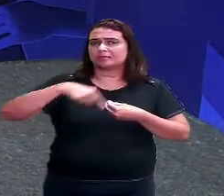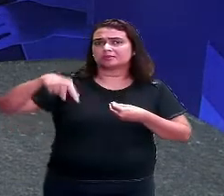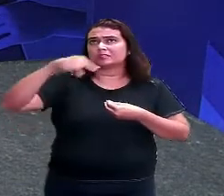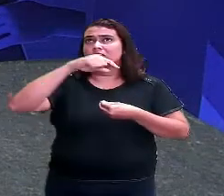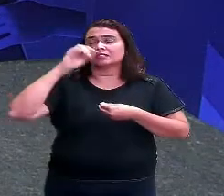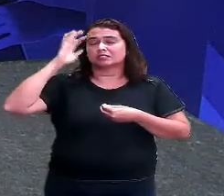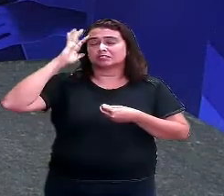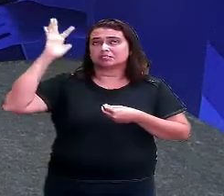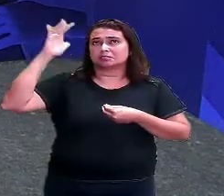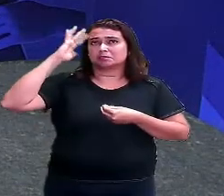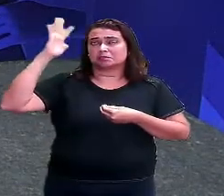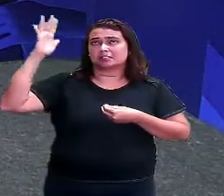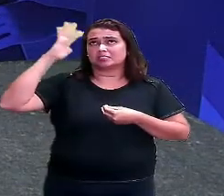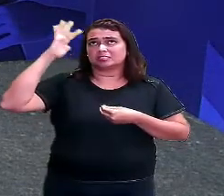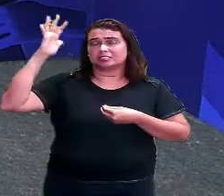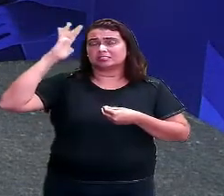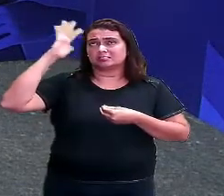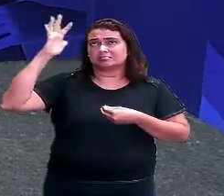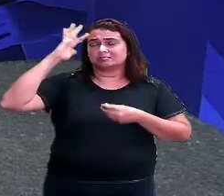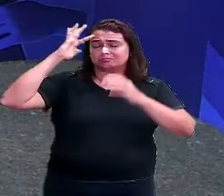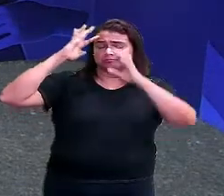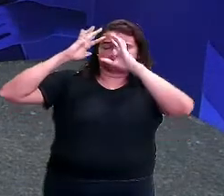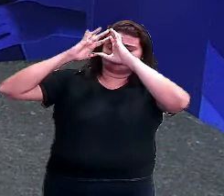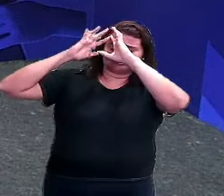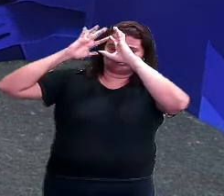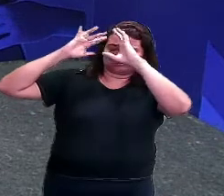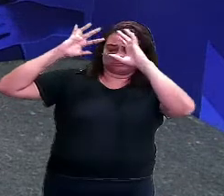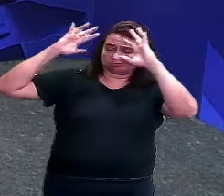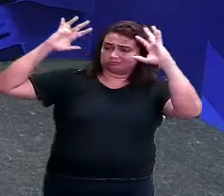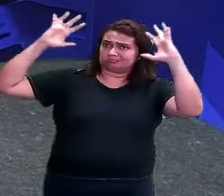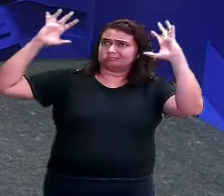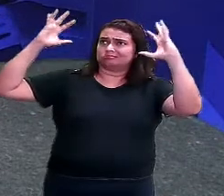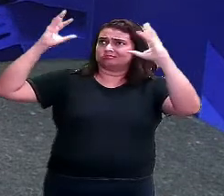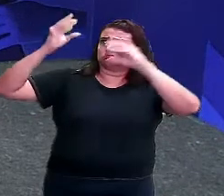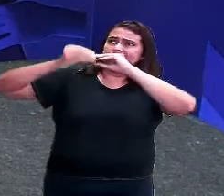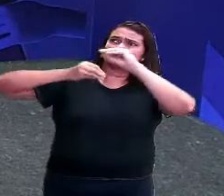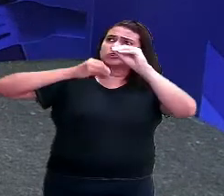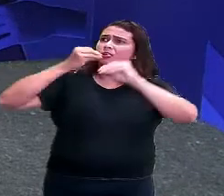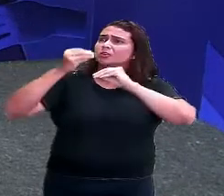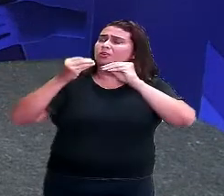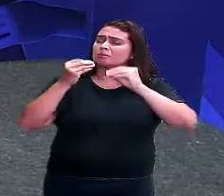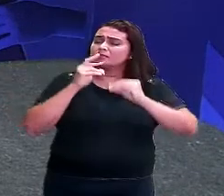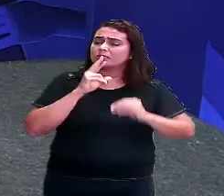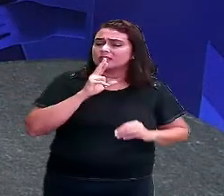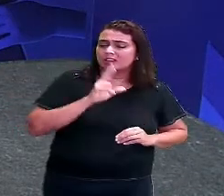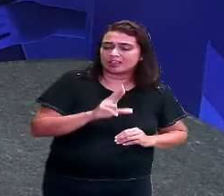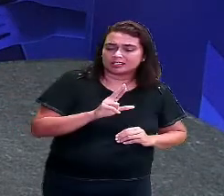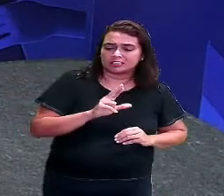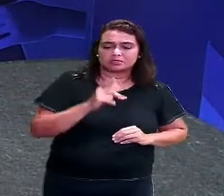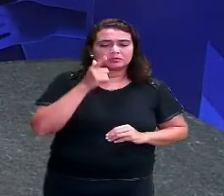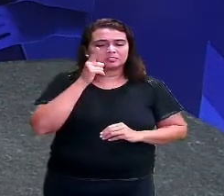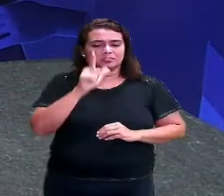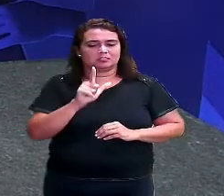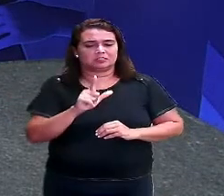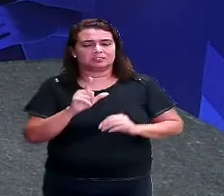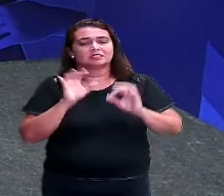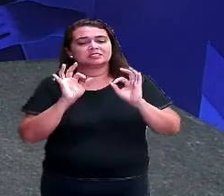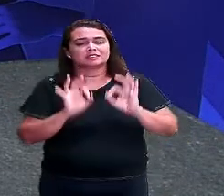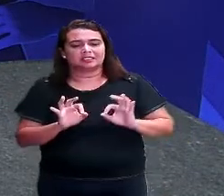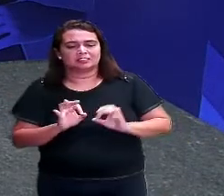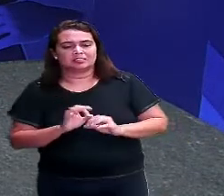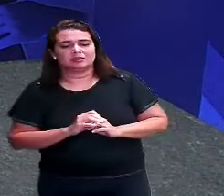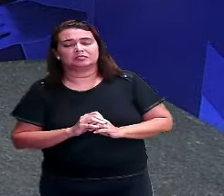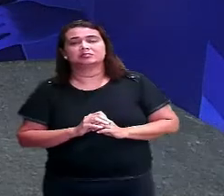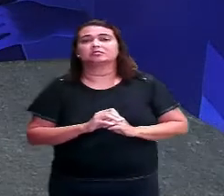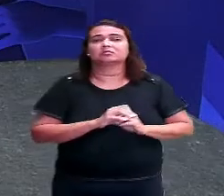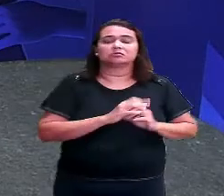imaginar, pensar como vai ser essa situação, tá certo? É mais do